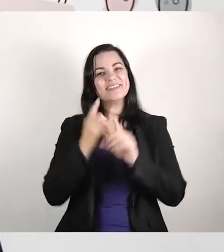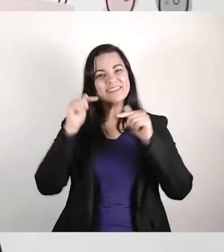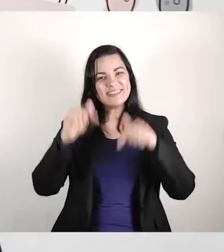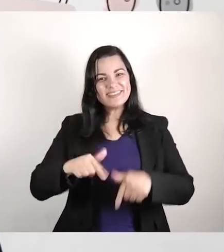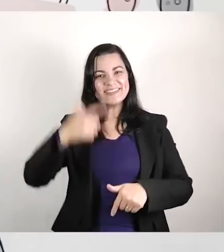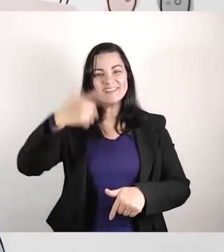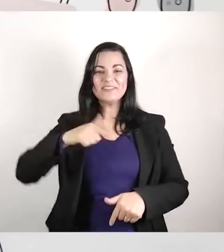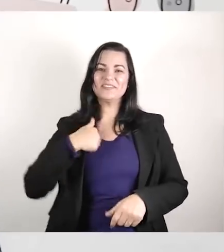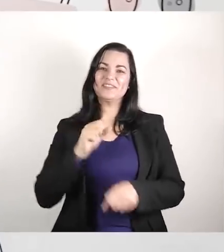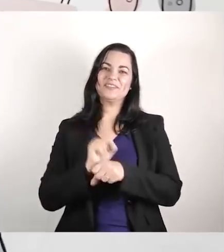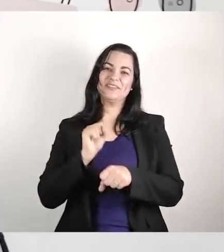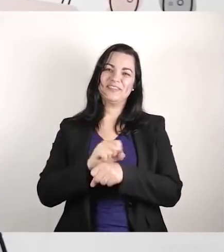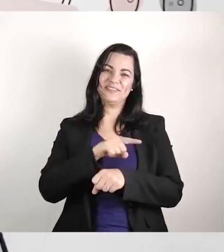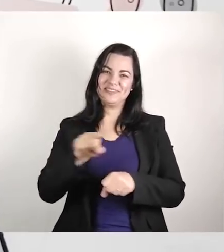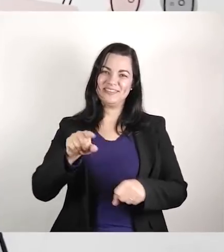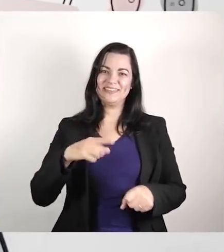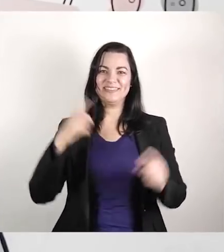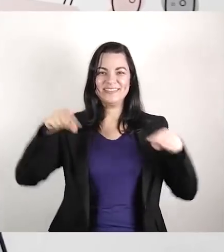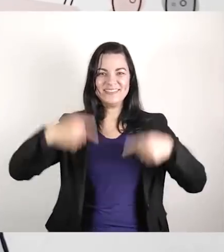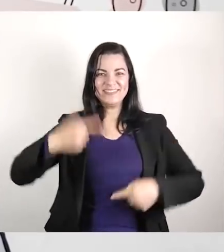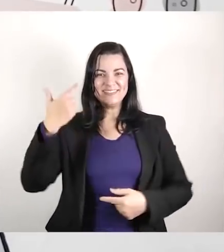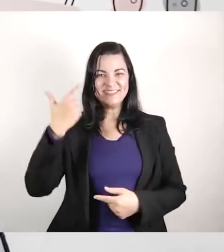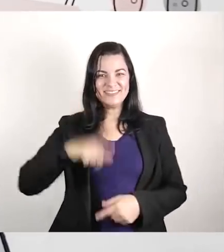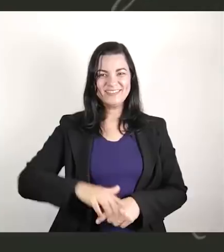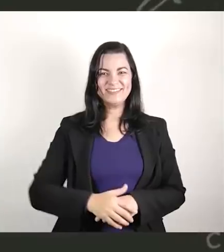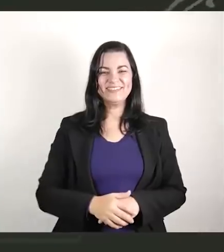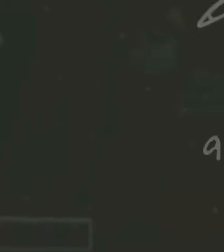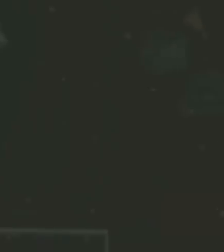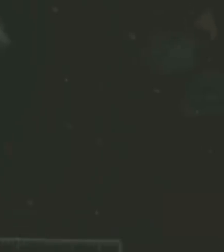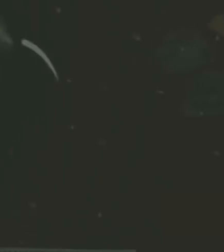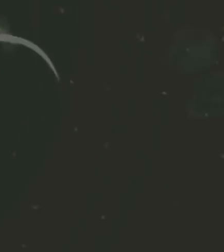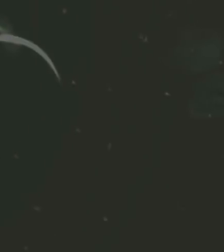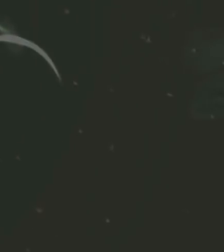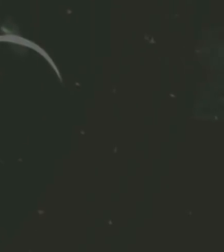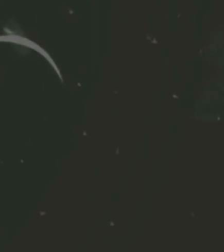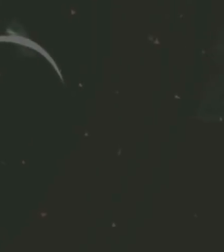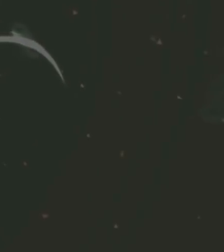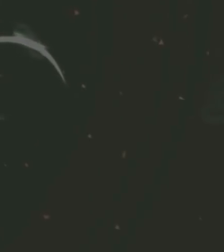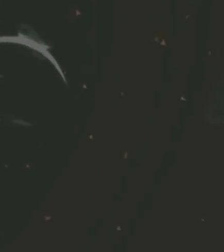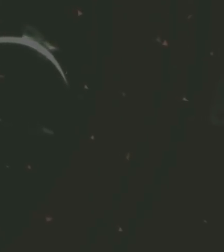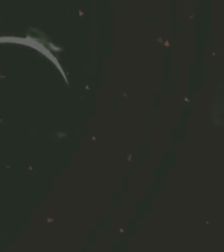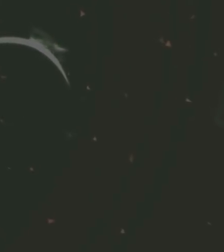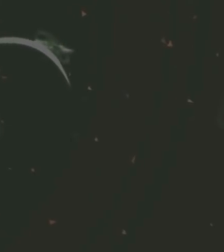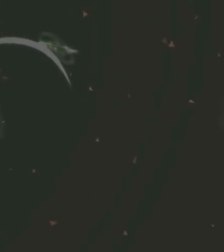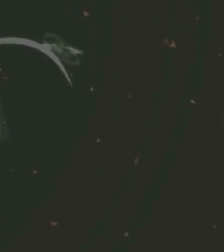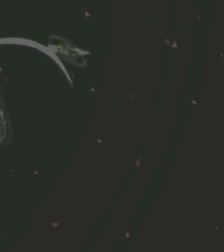sua espera para mais um desafio. Tchau, tchau!